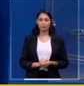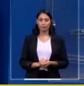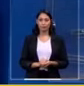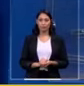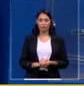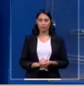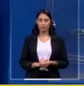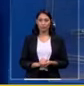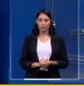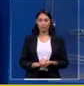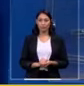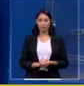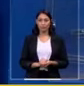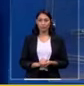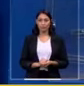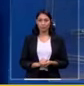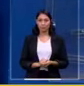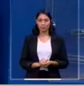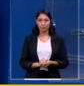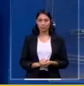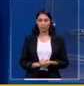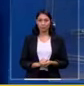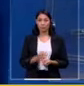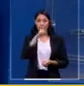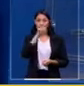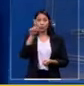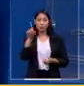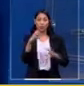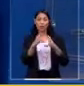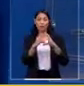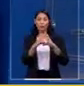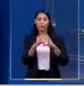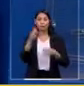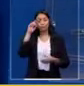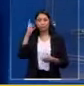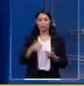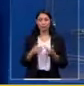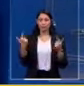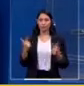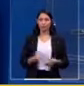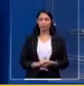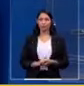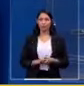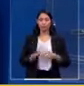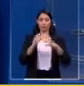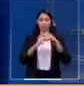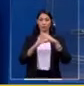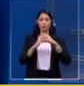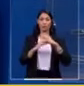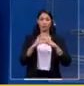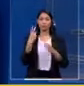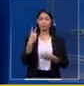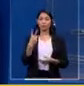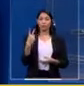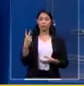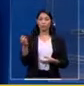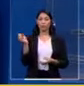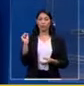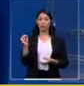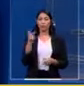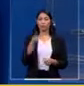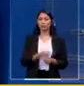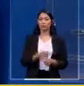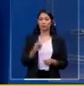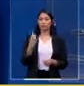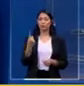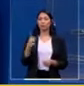04. E agora vamos chamar o sétimo e último número do dia de sorte. Concurso 228, o prêmio estimado é